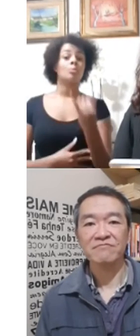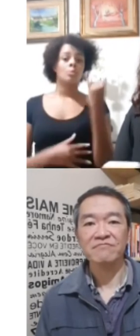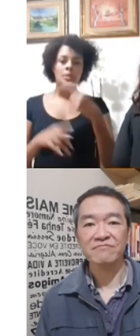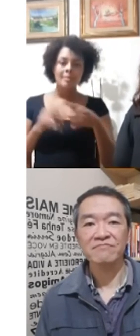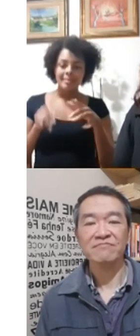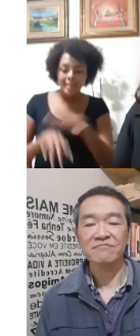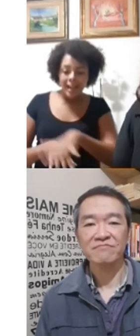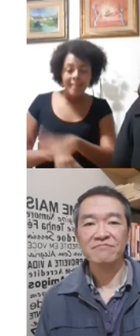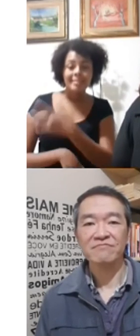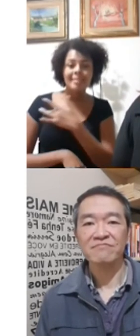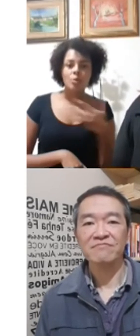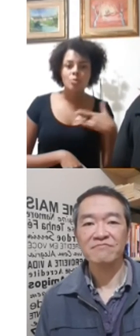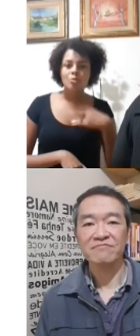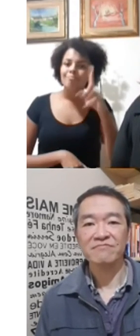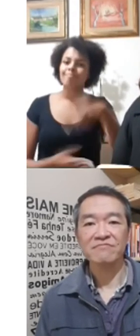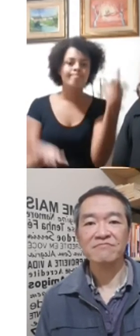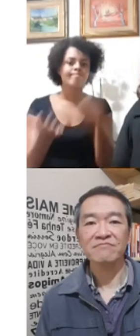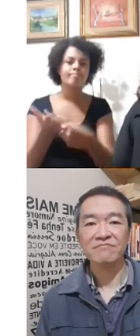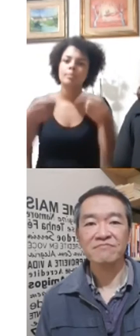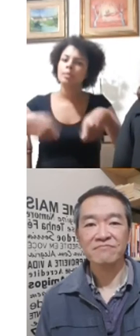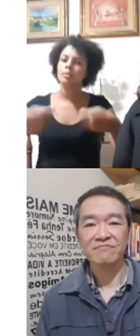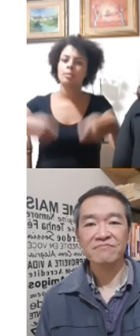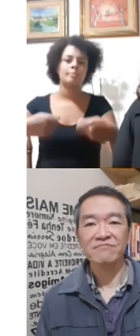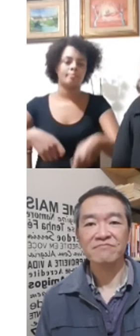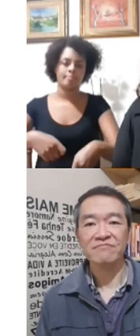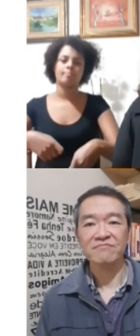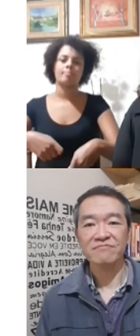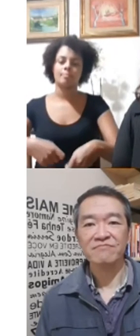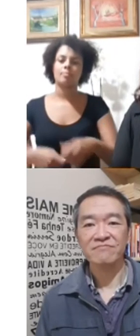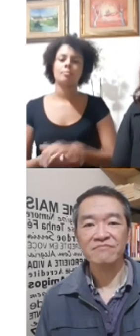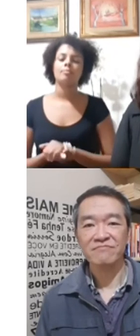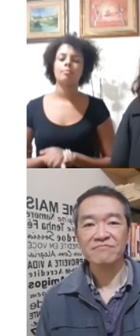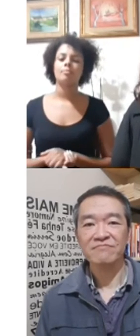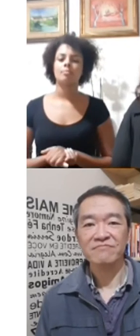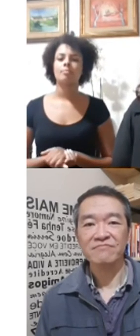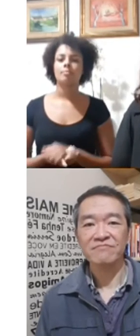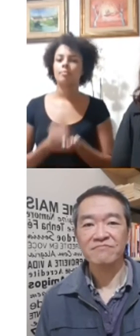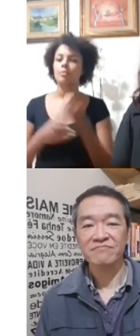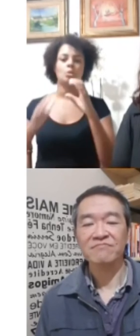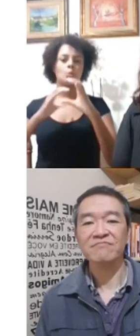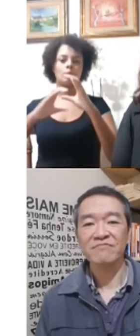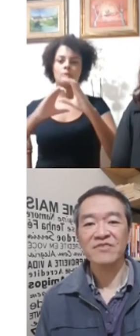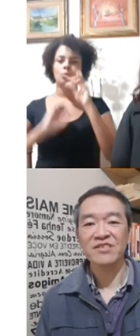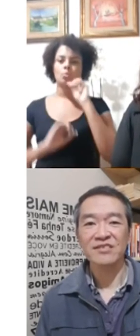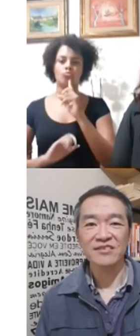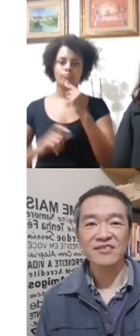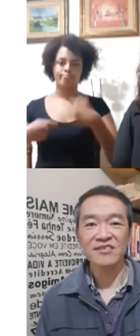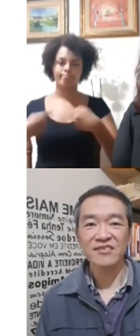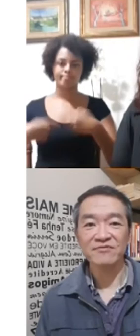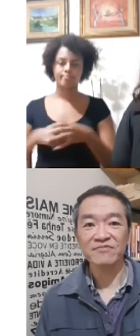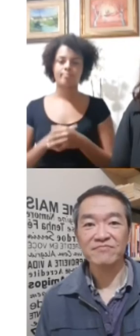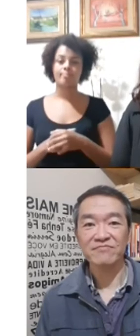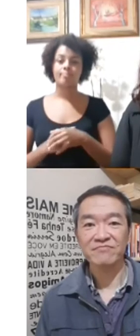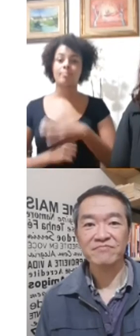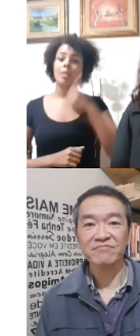saúde é comprometedor não ter, acesso a Libras, né? Não ter a comunicação em Libras. Minha Sim, irmã